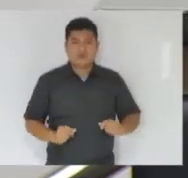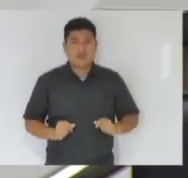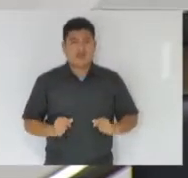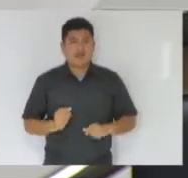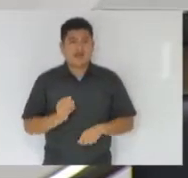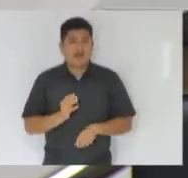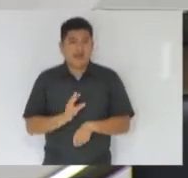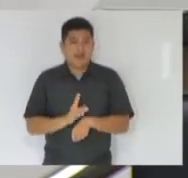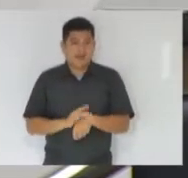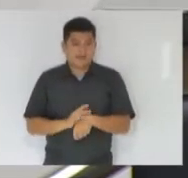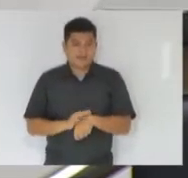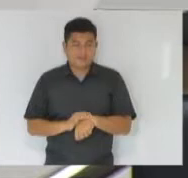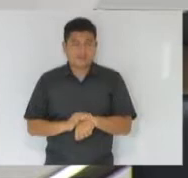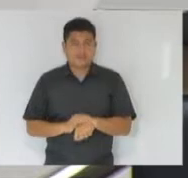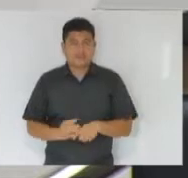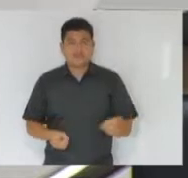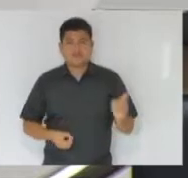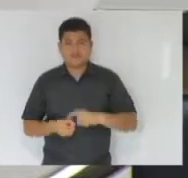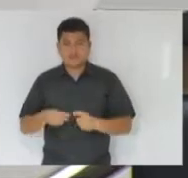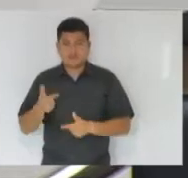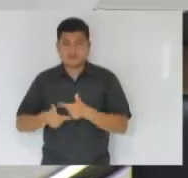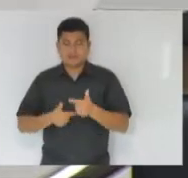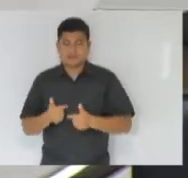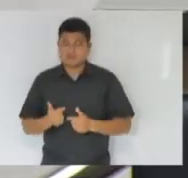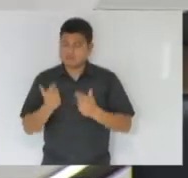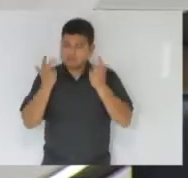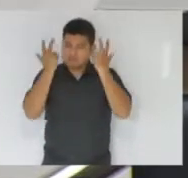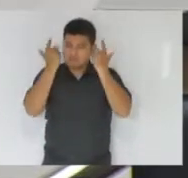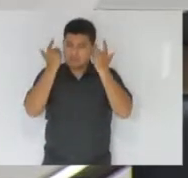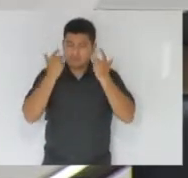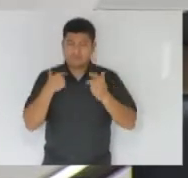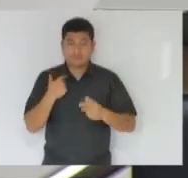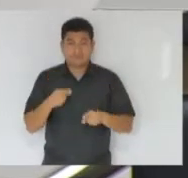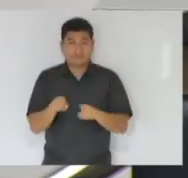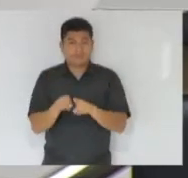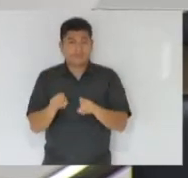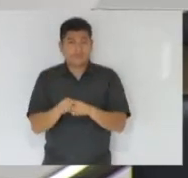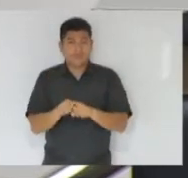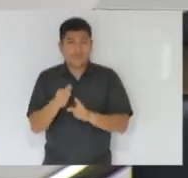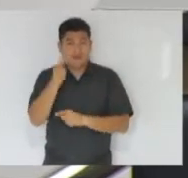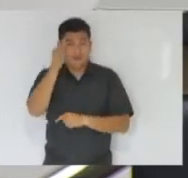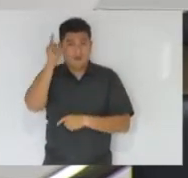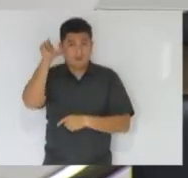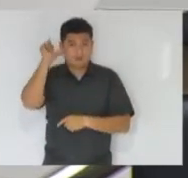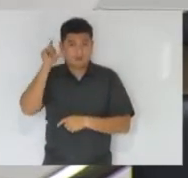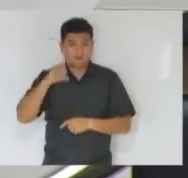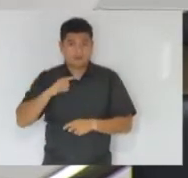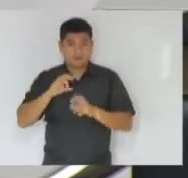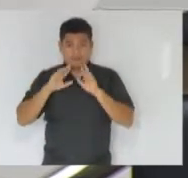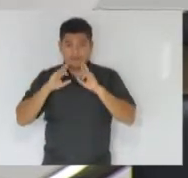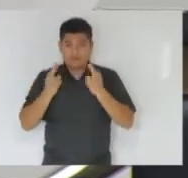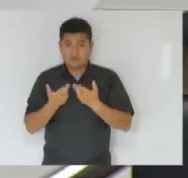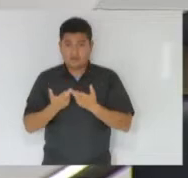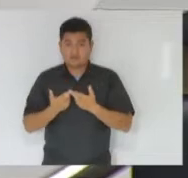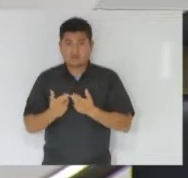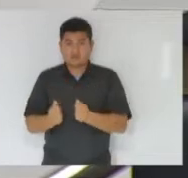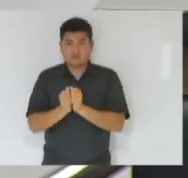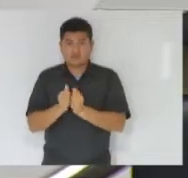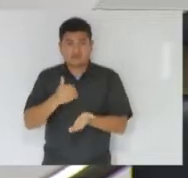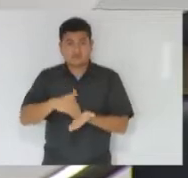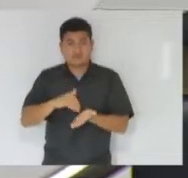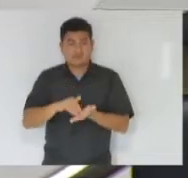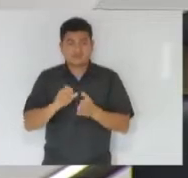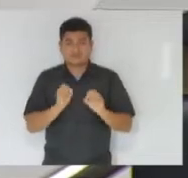volte à atividade normal. Ontem, senhor presidente, nós tivemos uma reunião com o secretário da